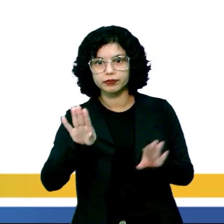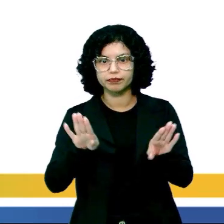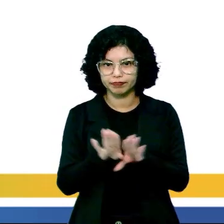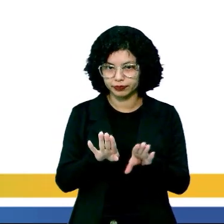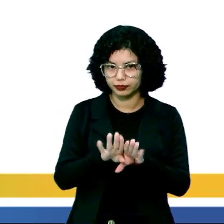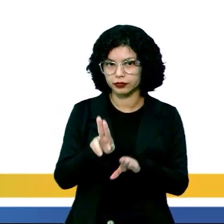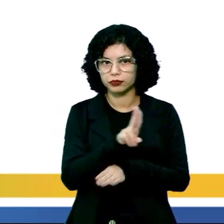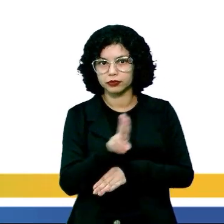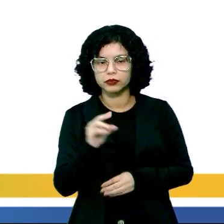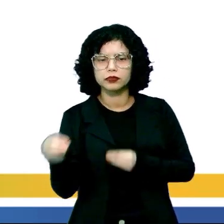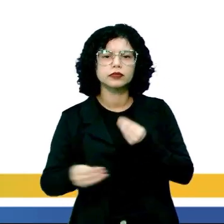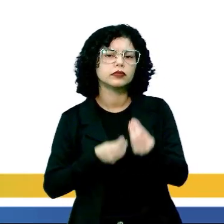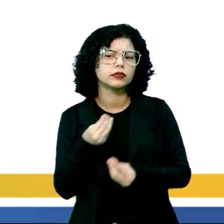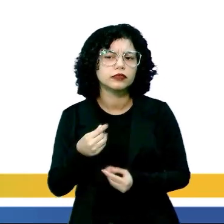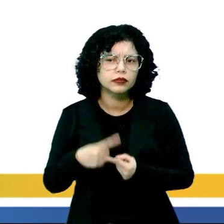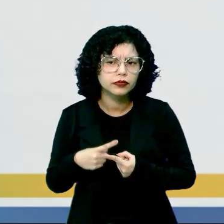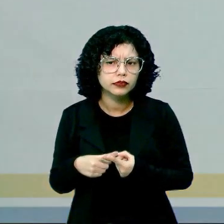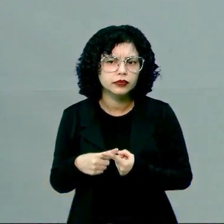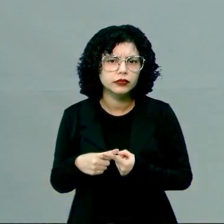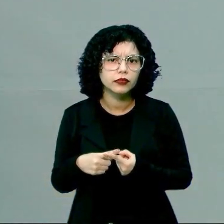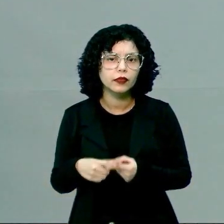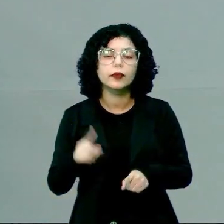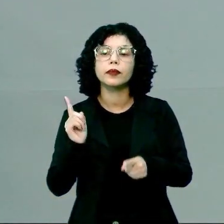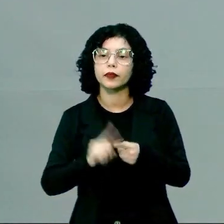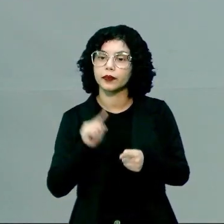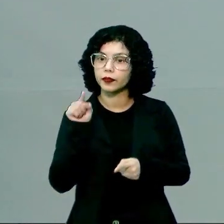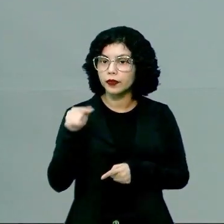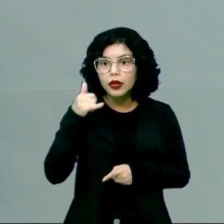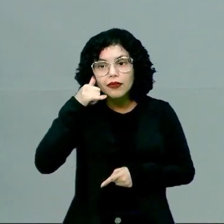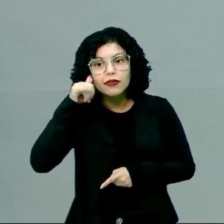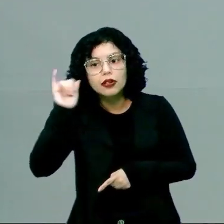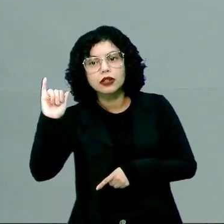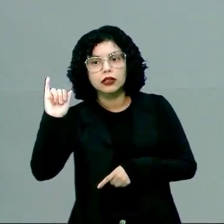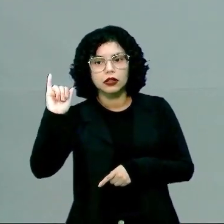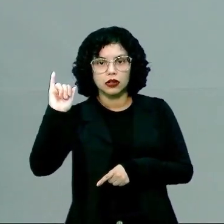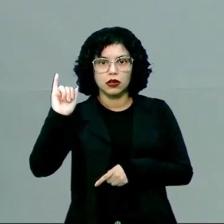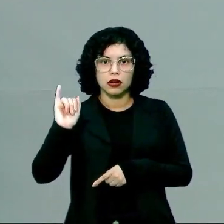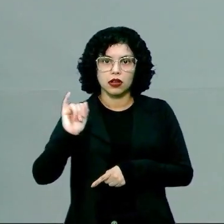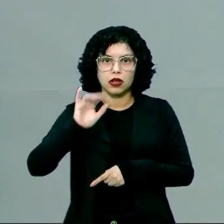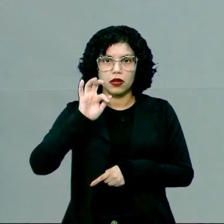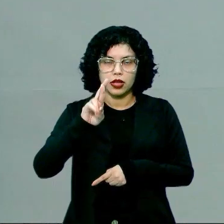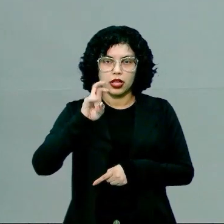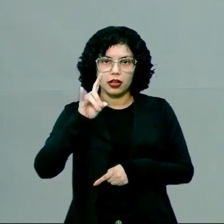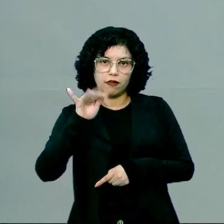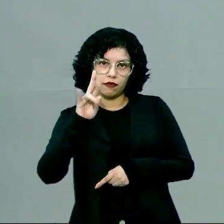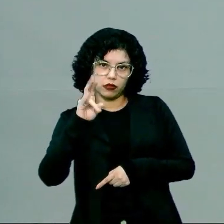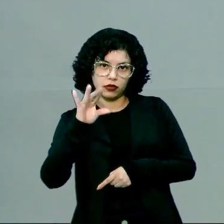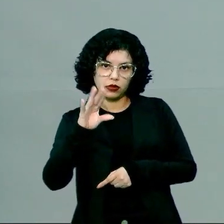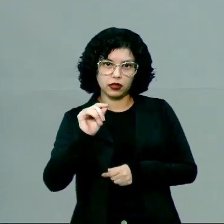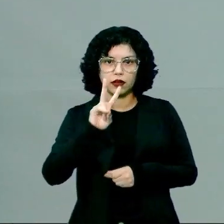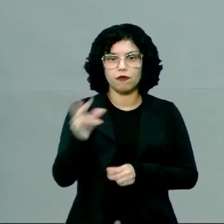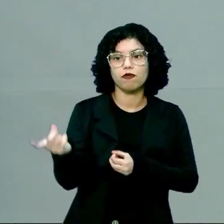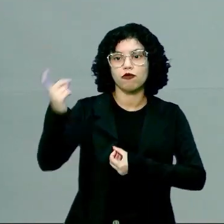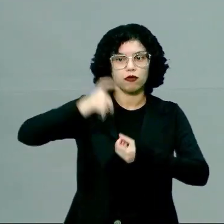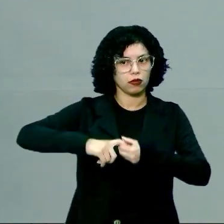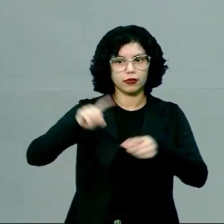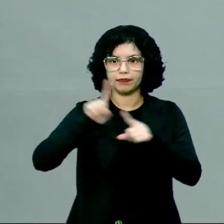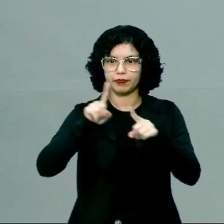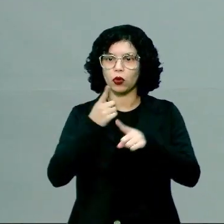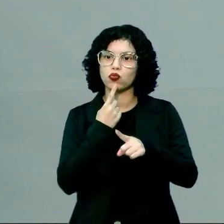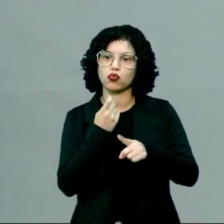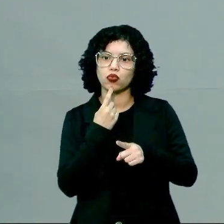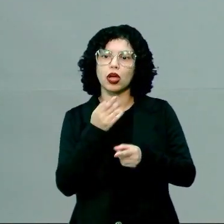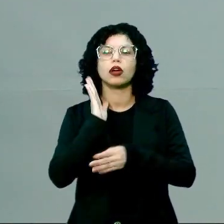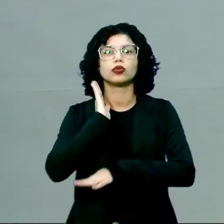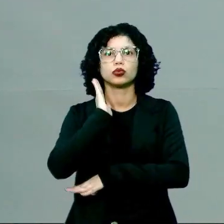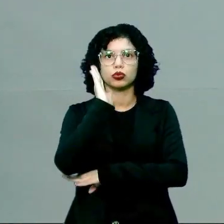também. Por que essa válvula está aí? Ela evita o refluxo do sangue, né? Que ela não faz o sangue voltar,